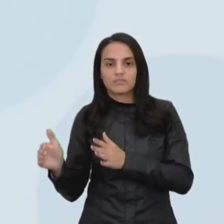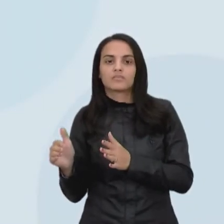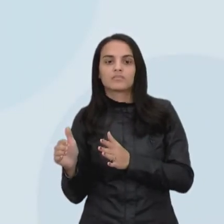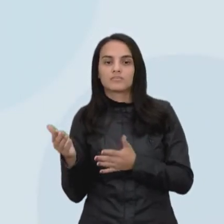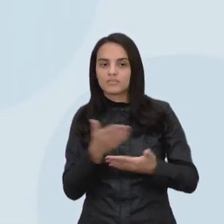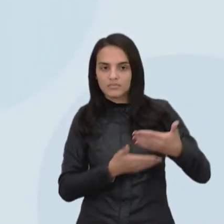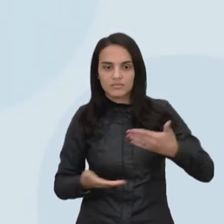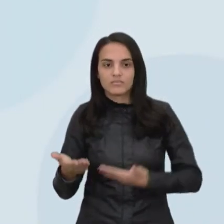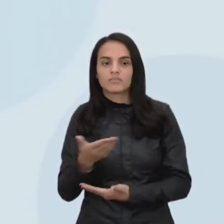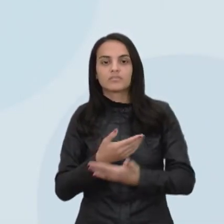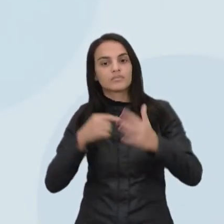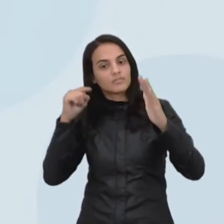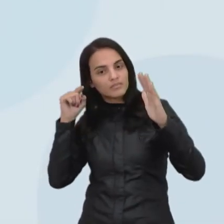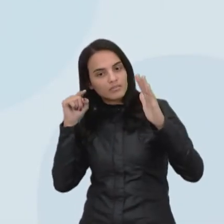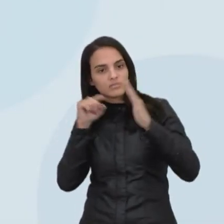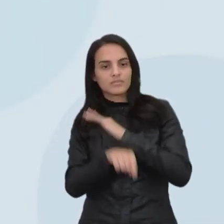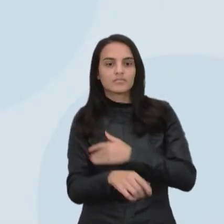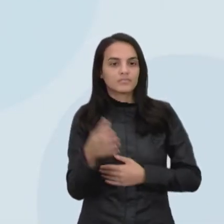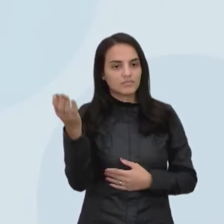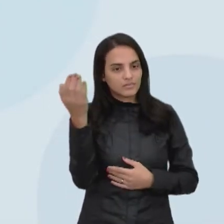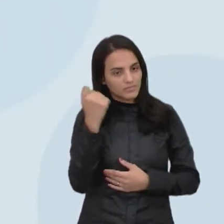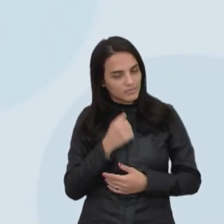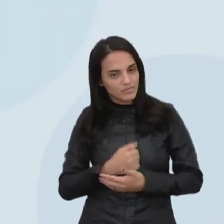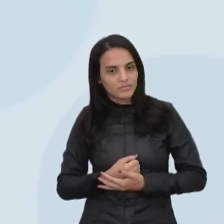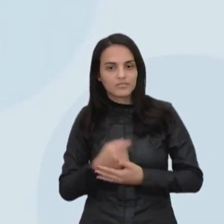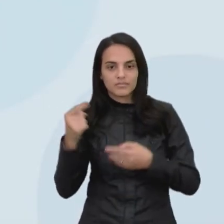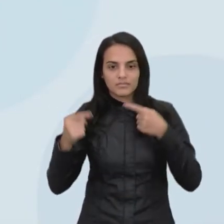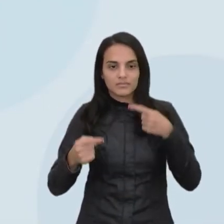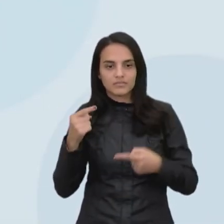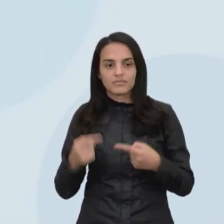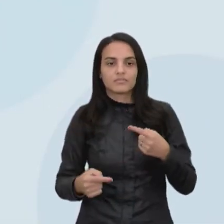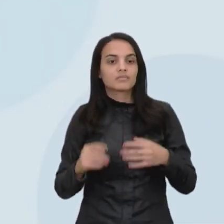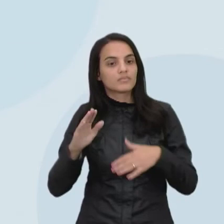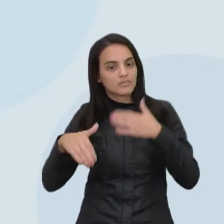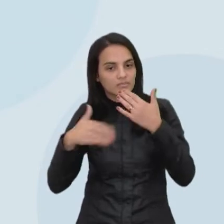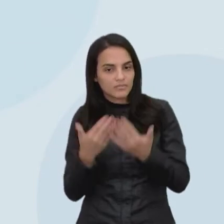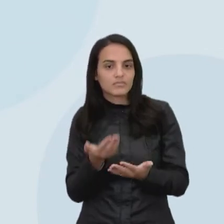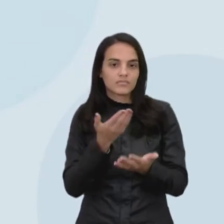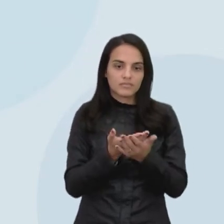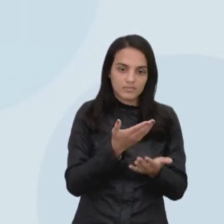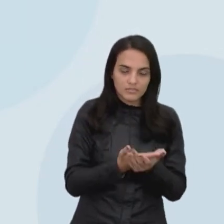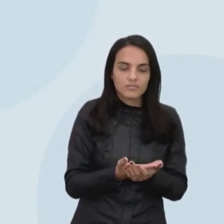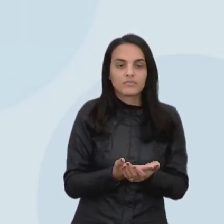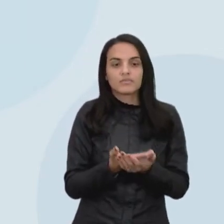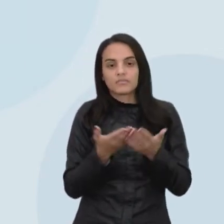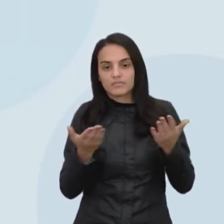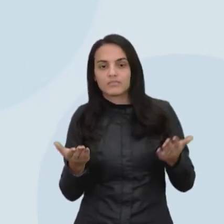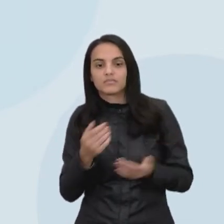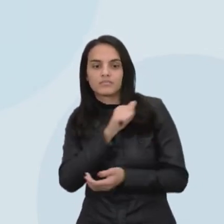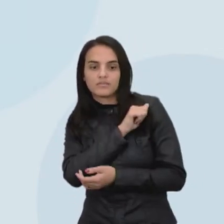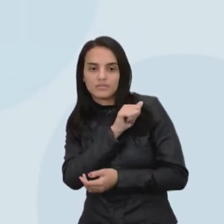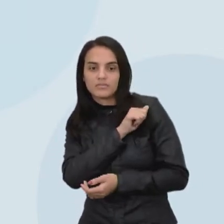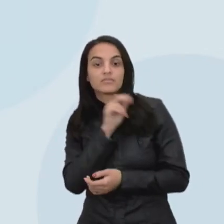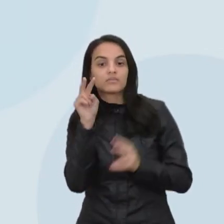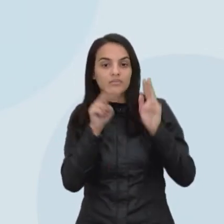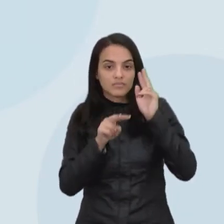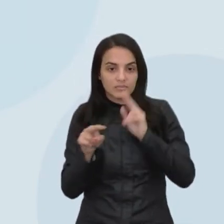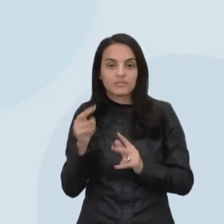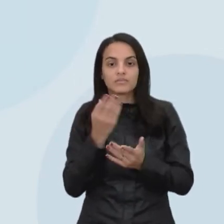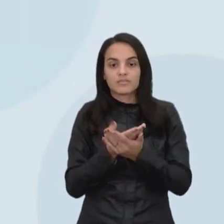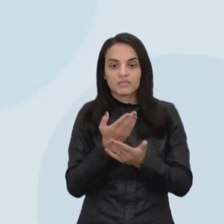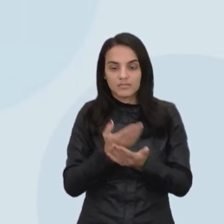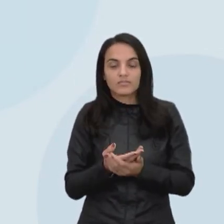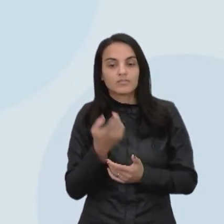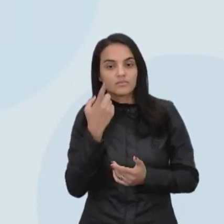interação a perguntinha, né? Vamos debater? Então, após, né, vocês estudantes, né, verem as nossas